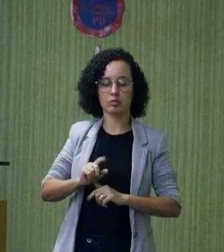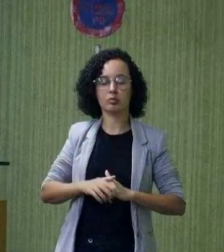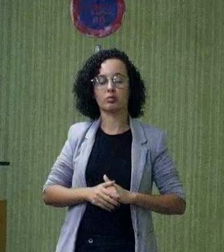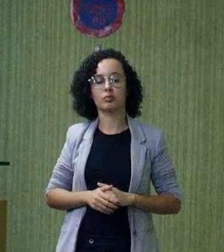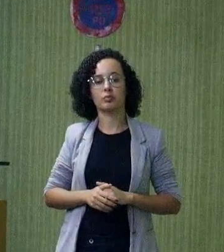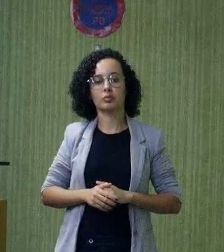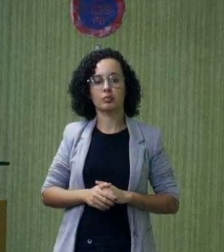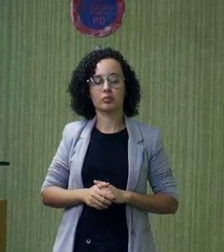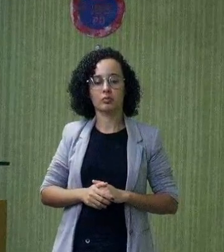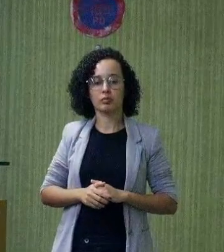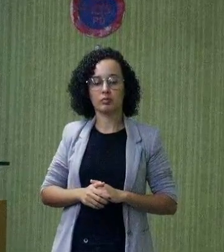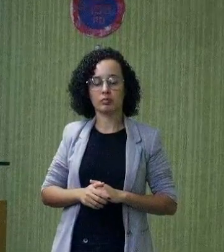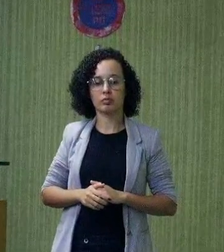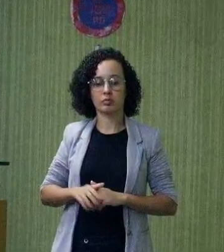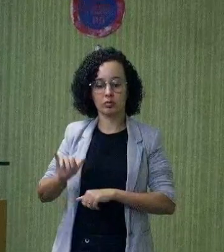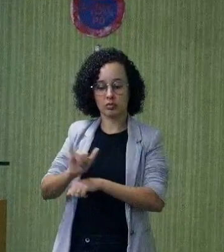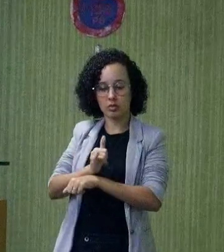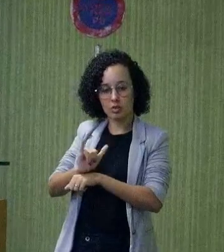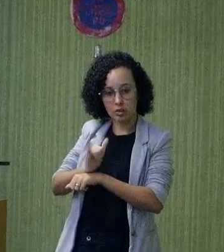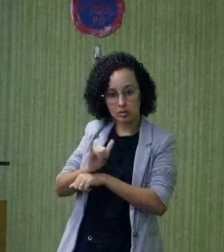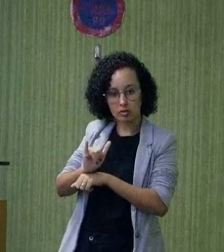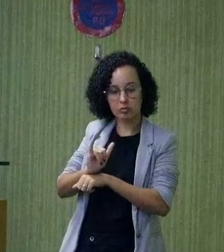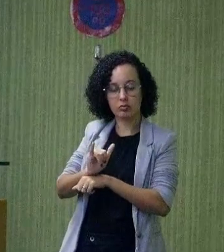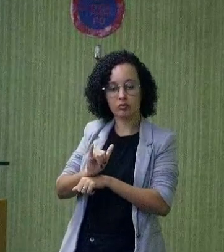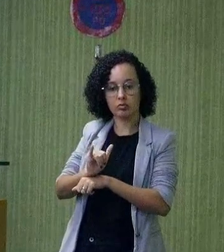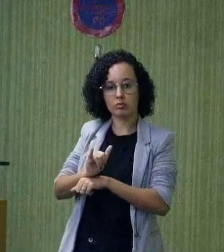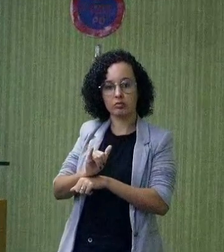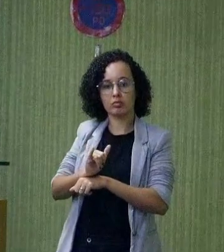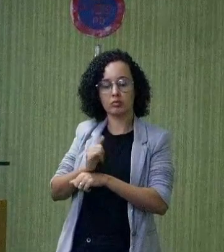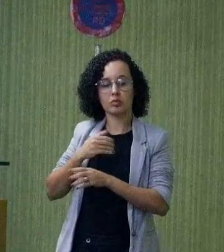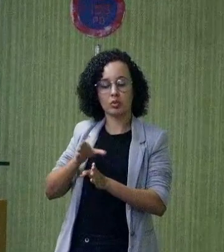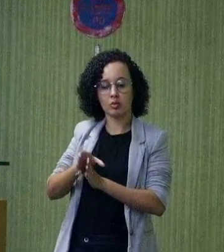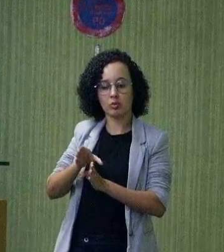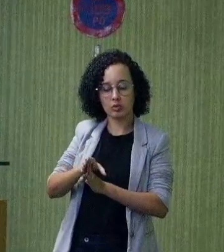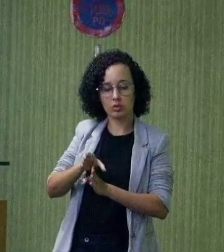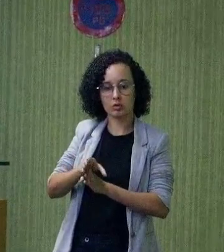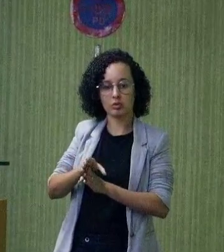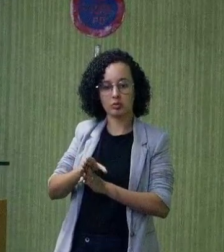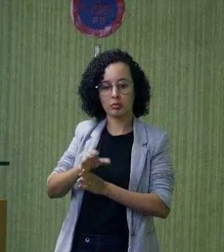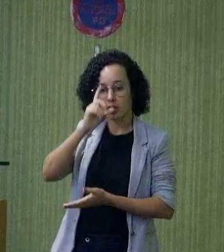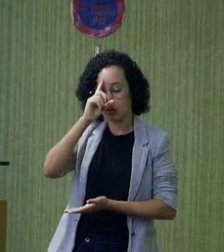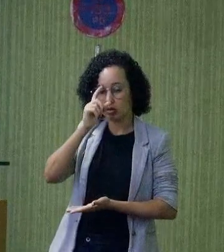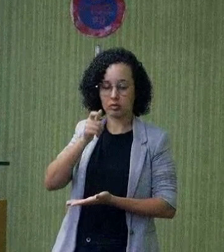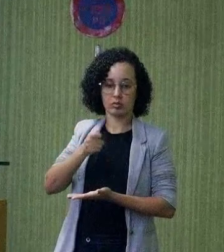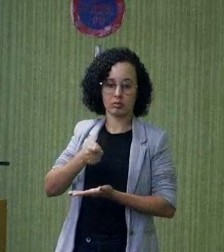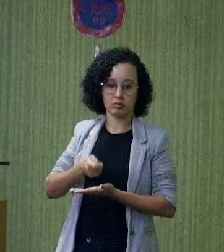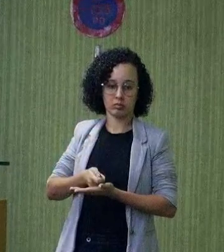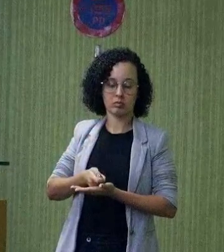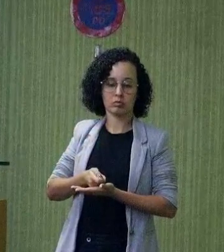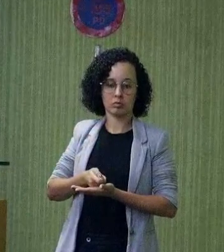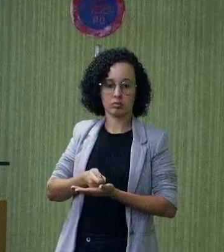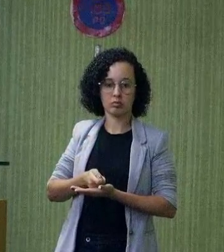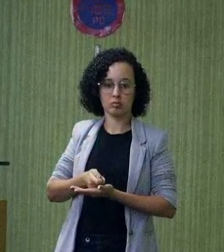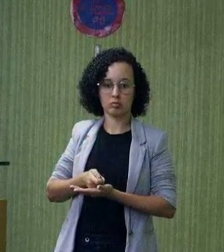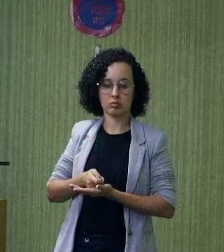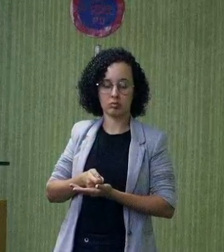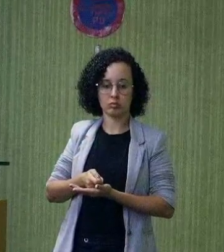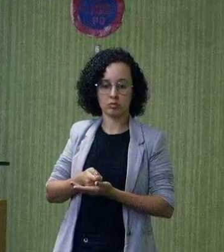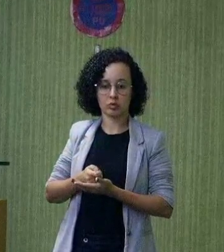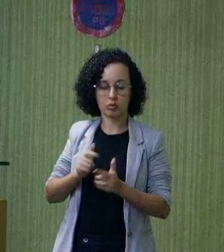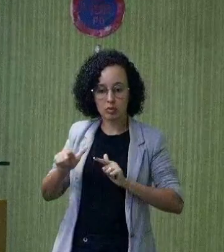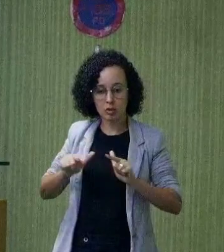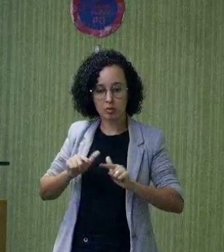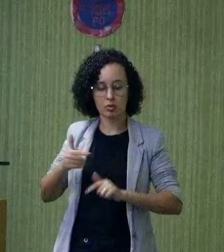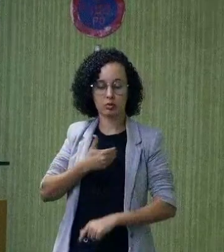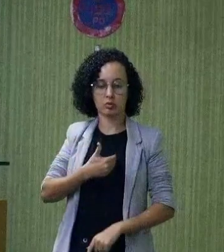certo e as estratégias que são exatamente as orientações para tomar de decisão quanto a ação dos governos né ou seja as